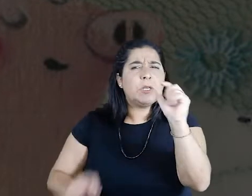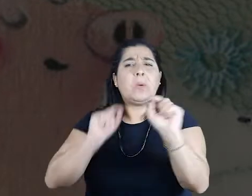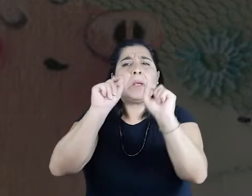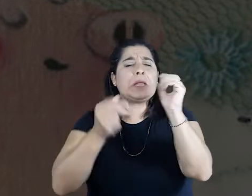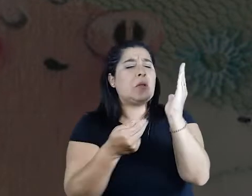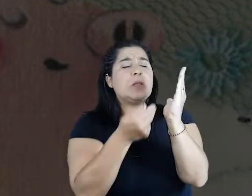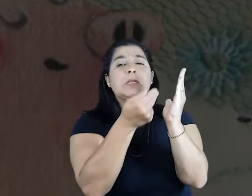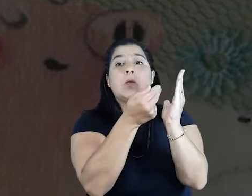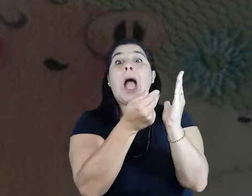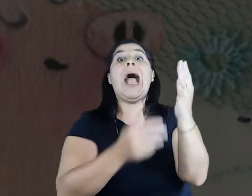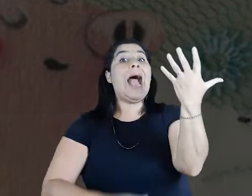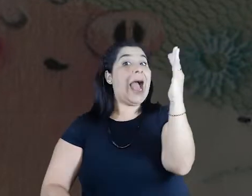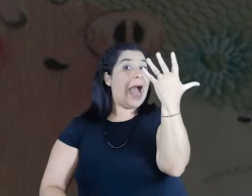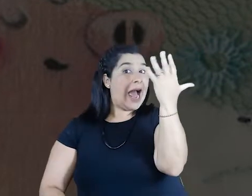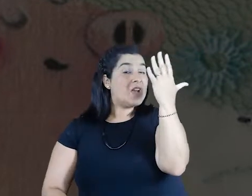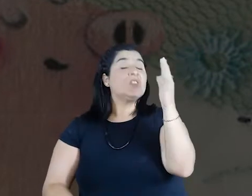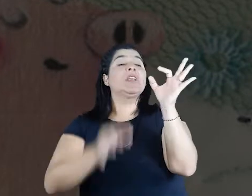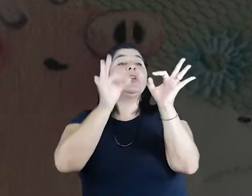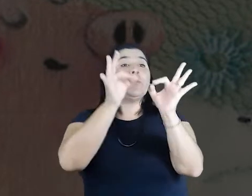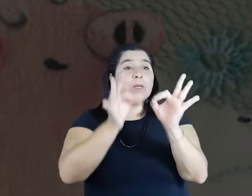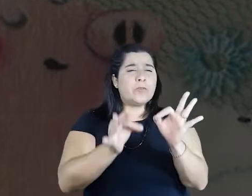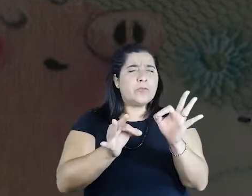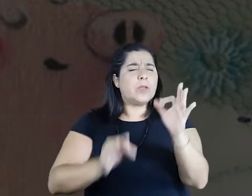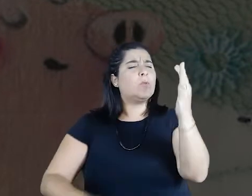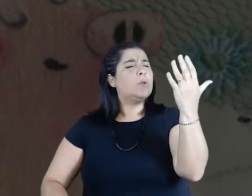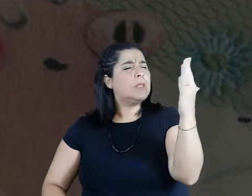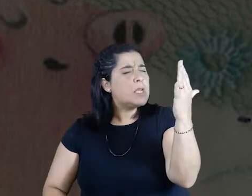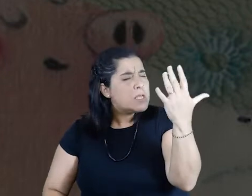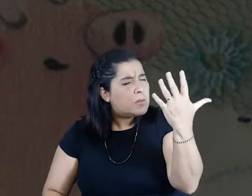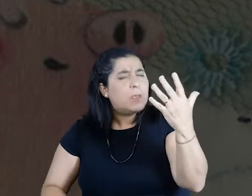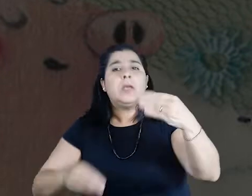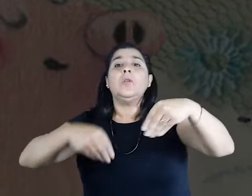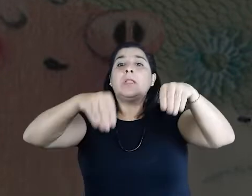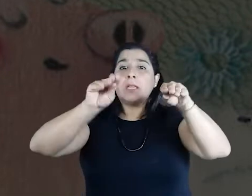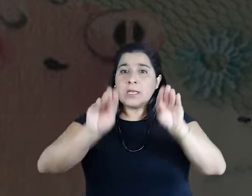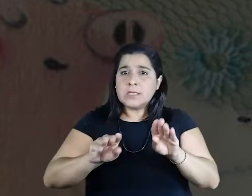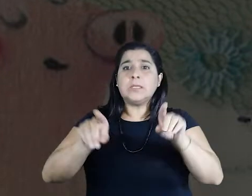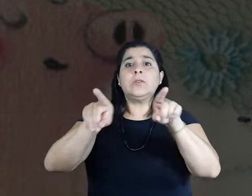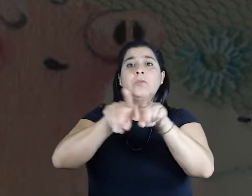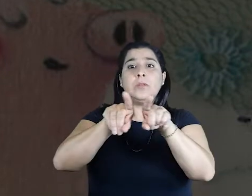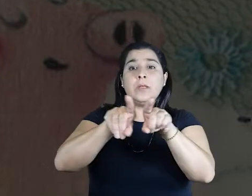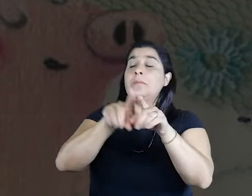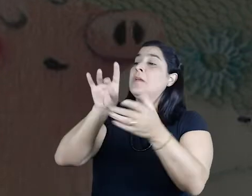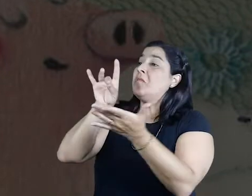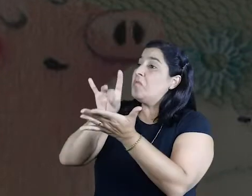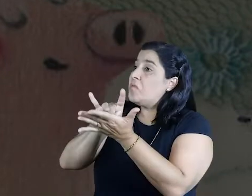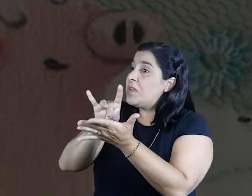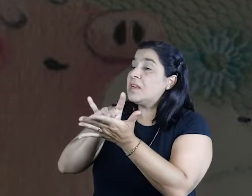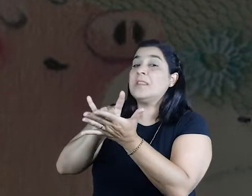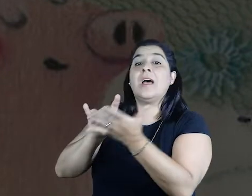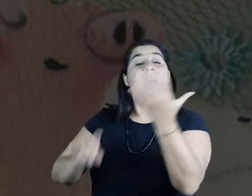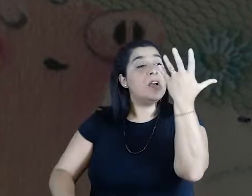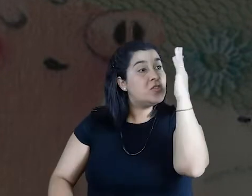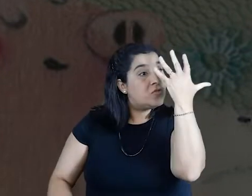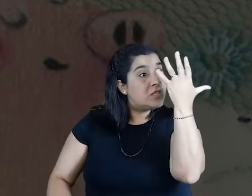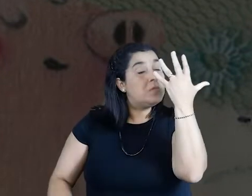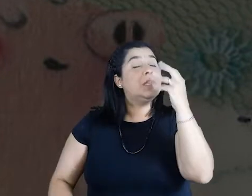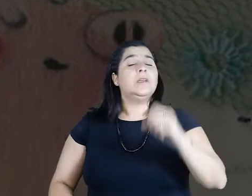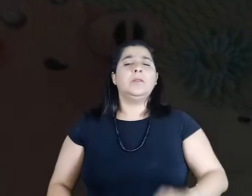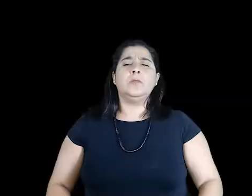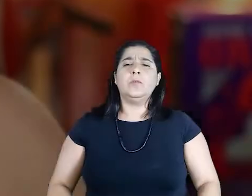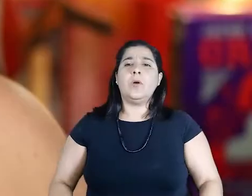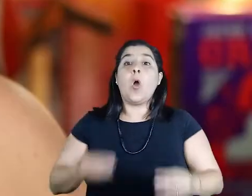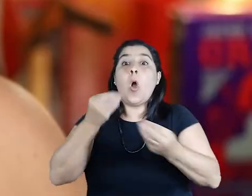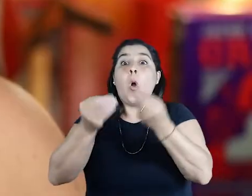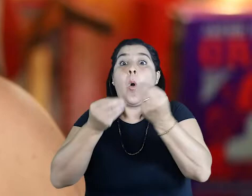espelho. Um espelho, perfeito. Um espelho e tecidos. É Exato. verdade, um espelho.